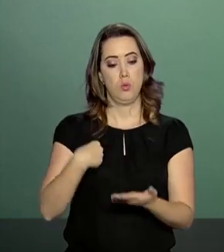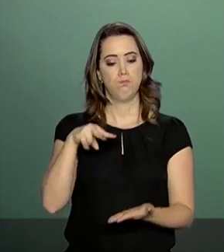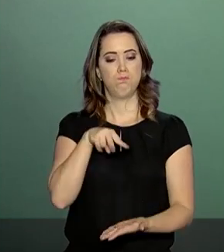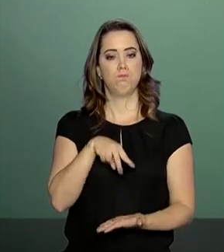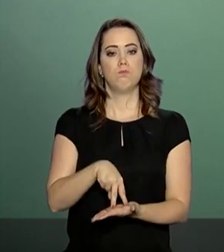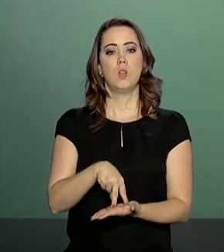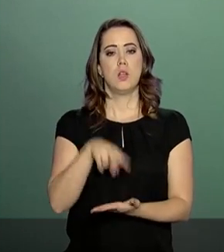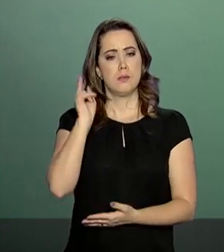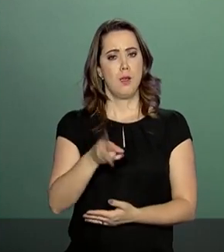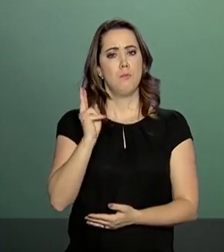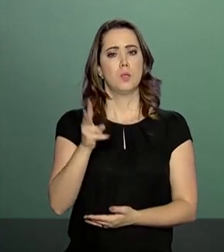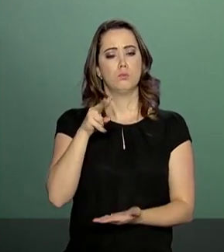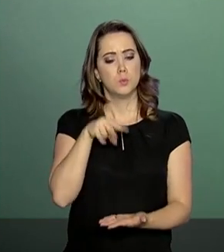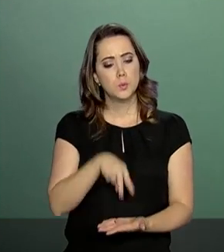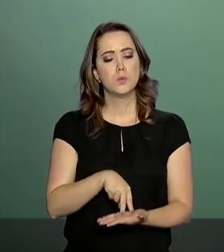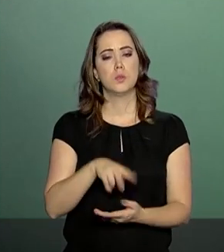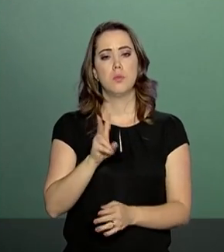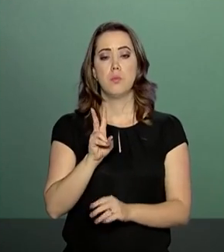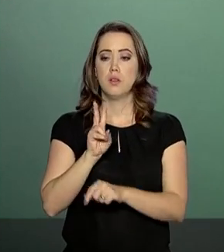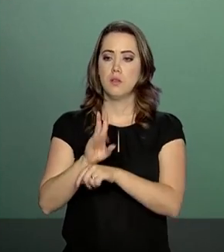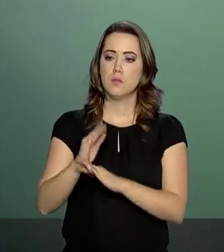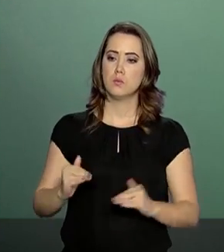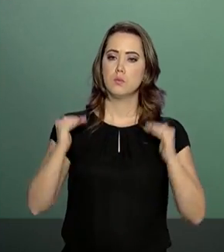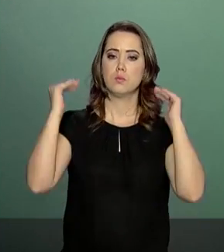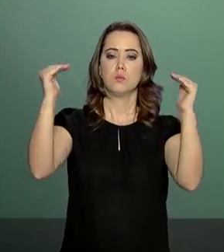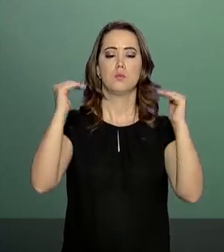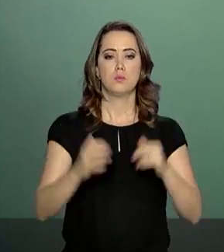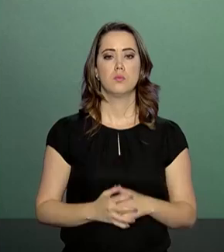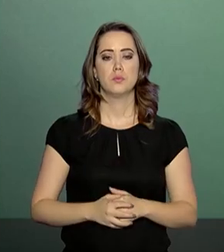como sempre o fizemos para defesa da nossa